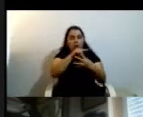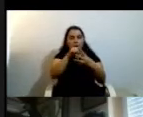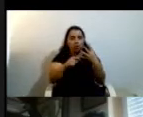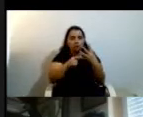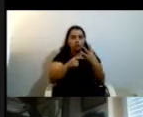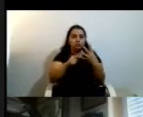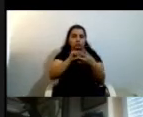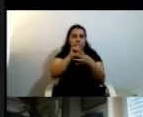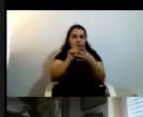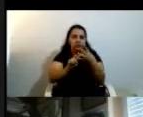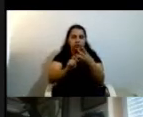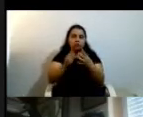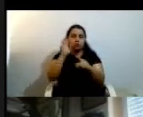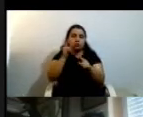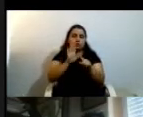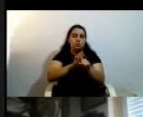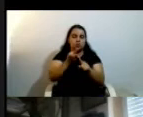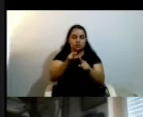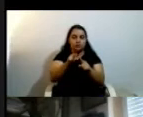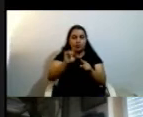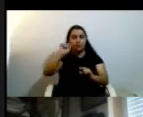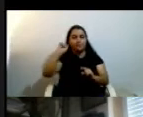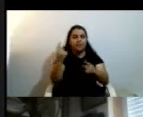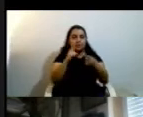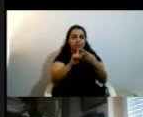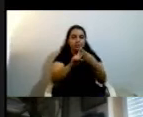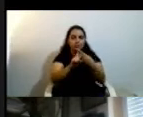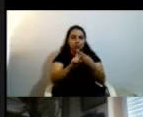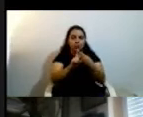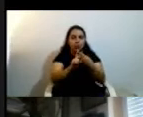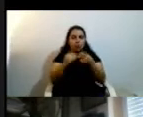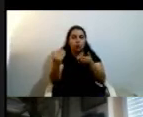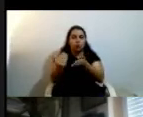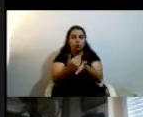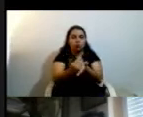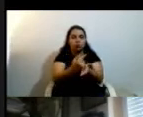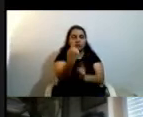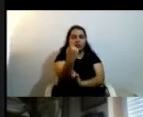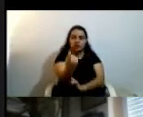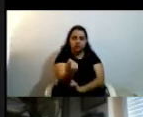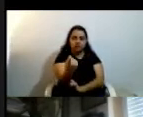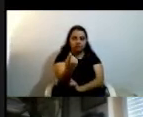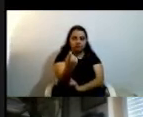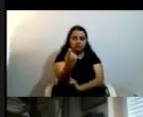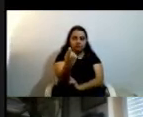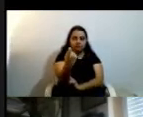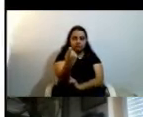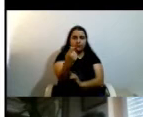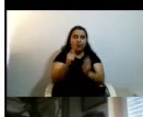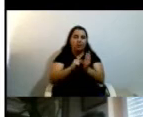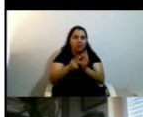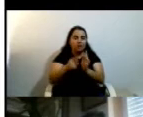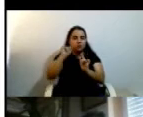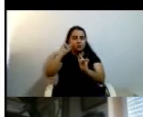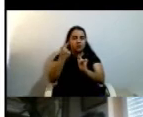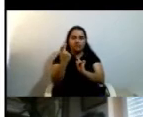focais para que tal aconteça. O primeiro, é bastante importante, é uma falta de recursos na escola pública, uma falta de técnicos